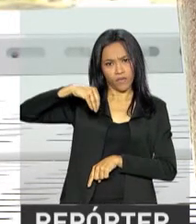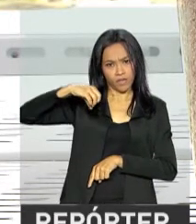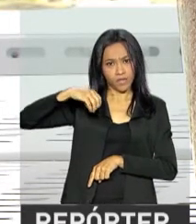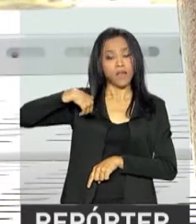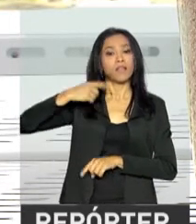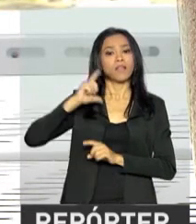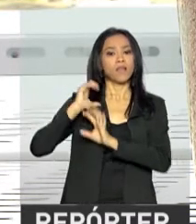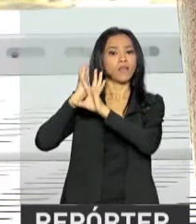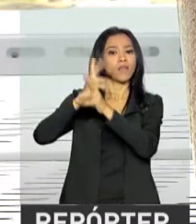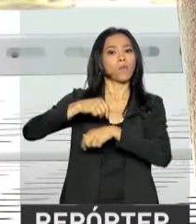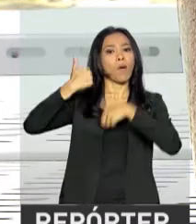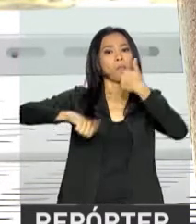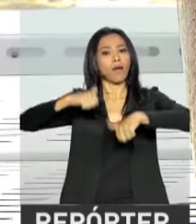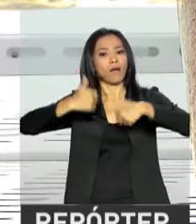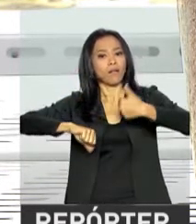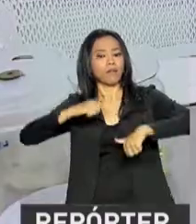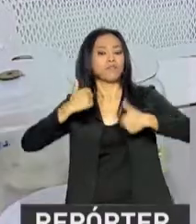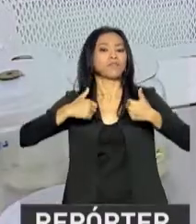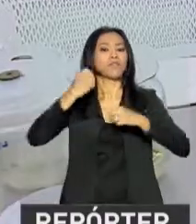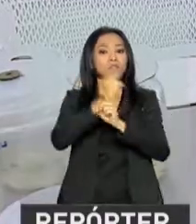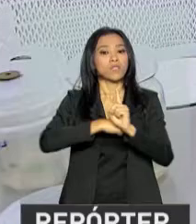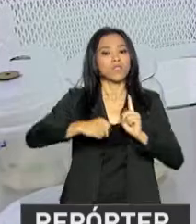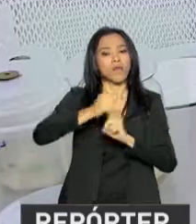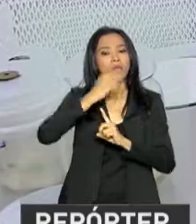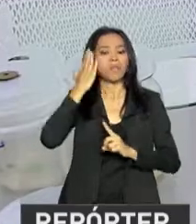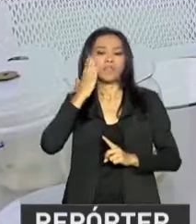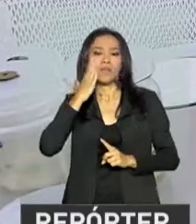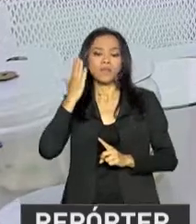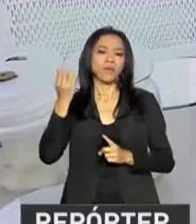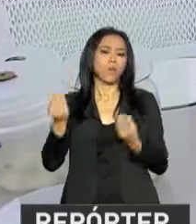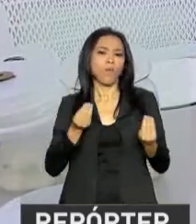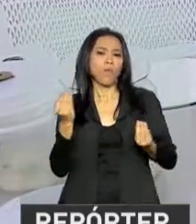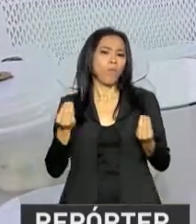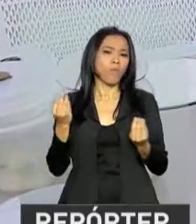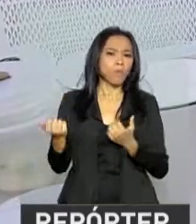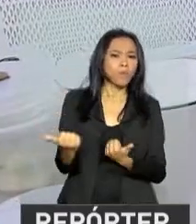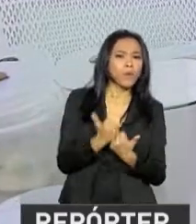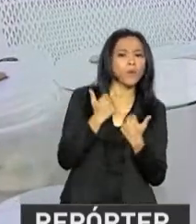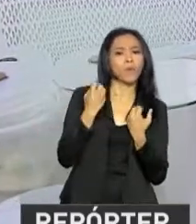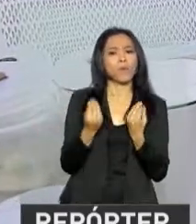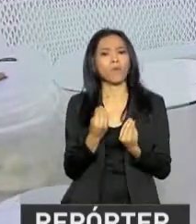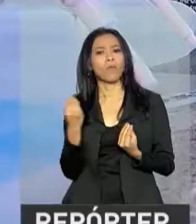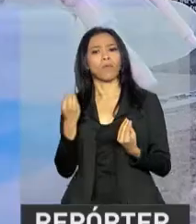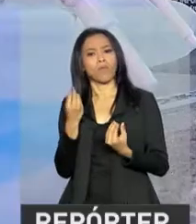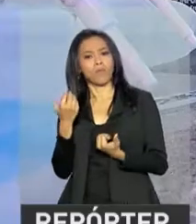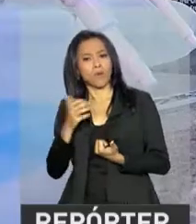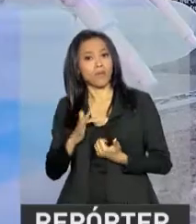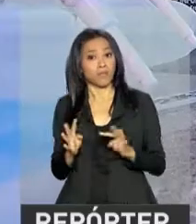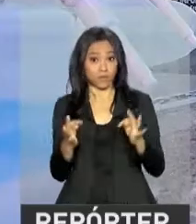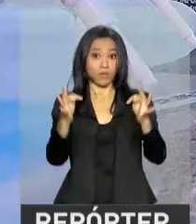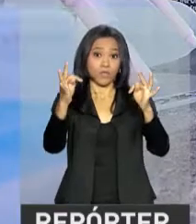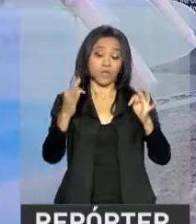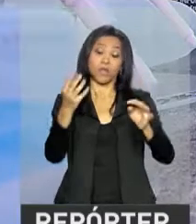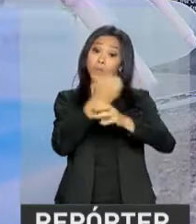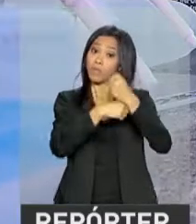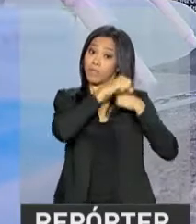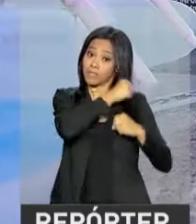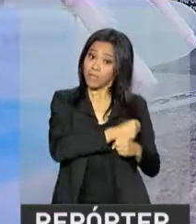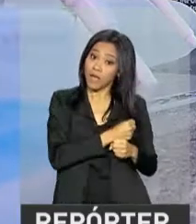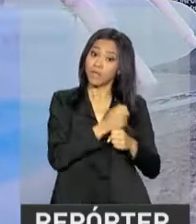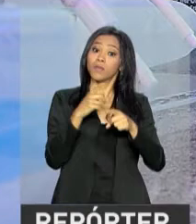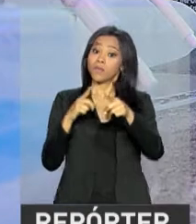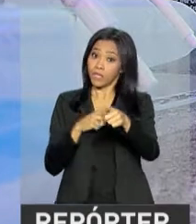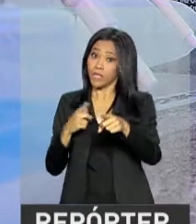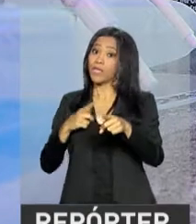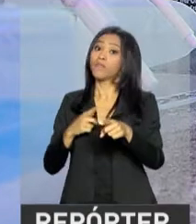balanço social para avaliar os impactos das tecnologias junto aos produtores e consumidores no ano passado embrapa teve